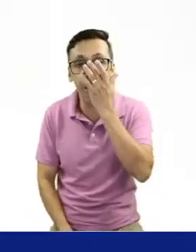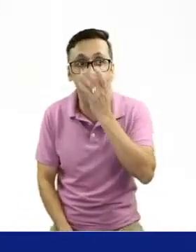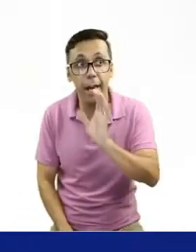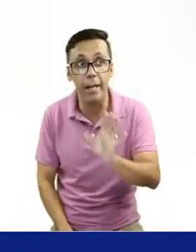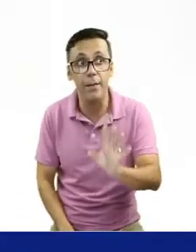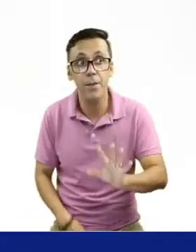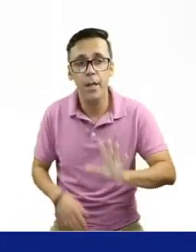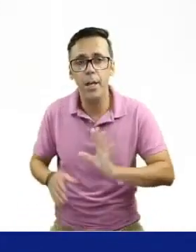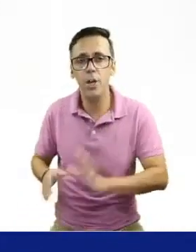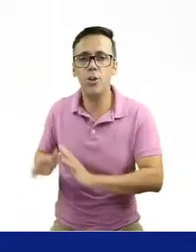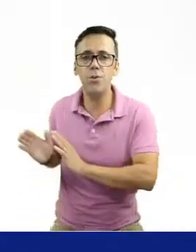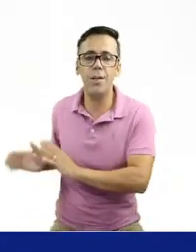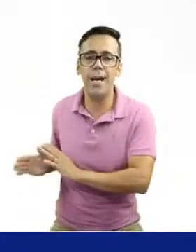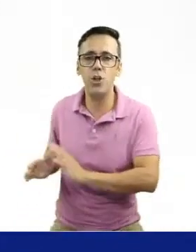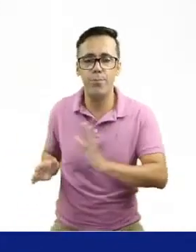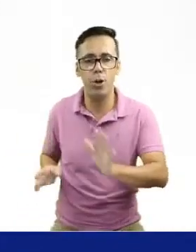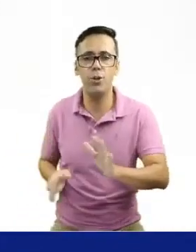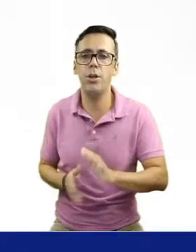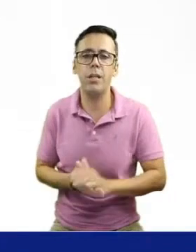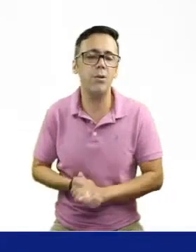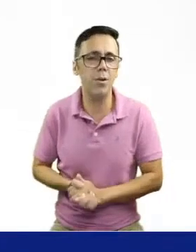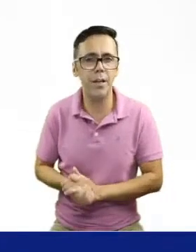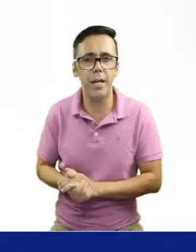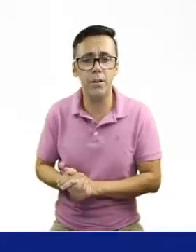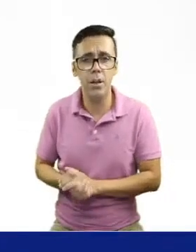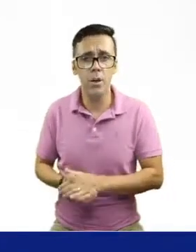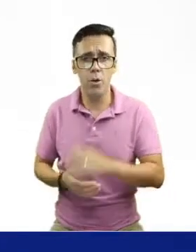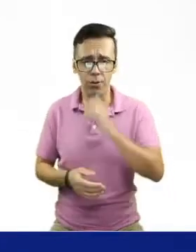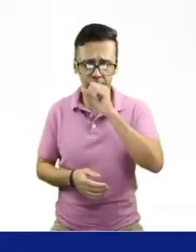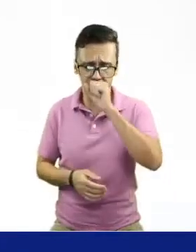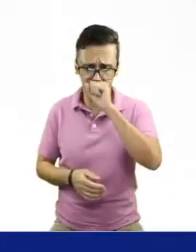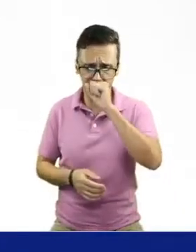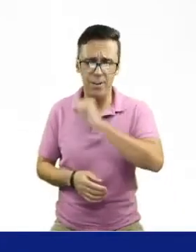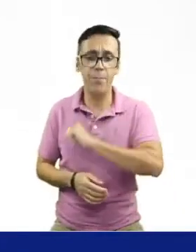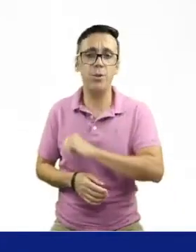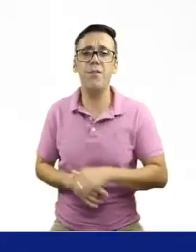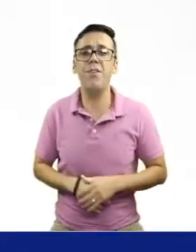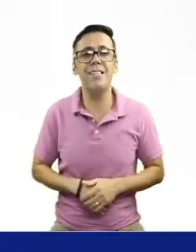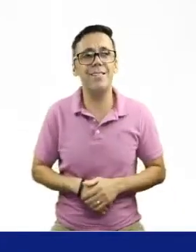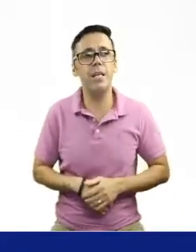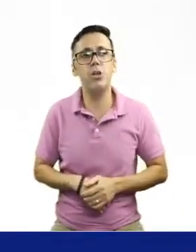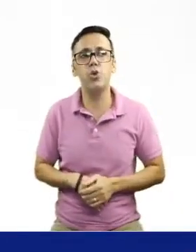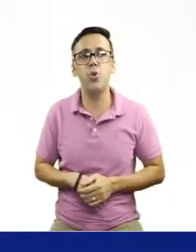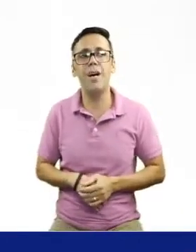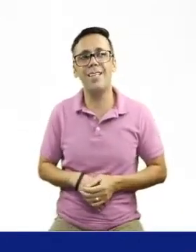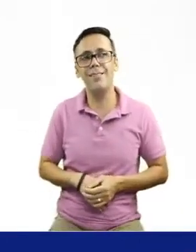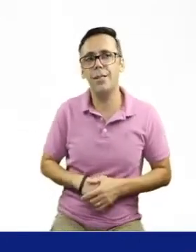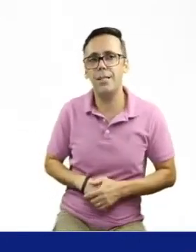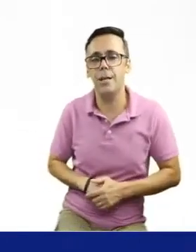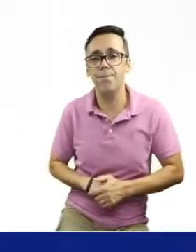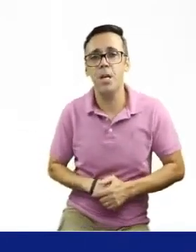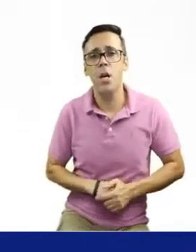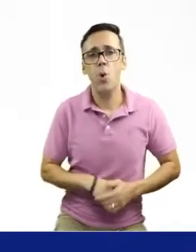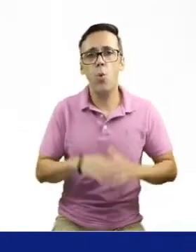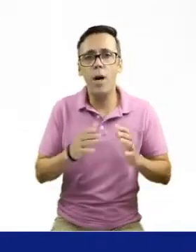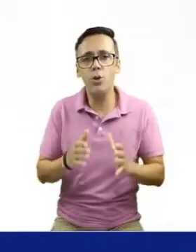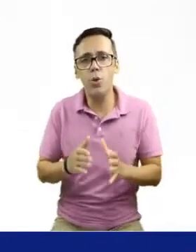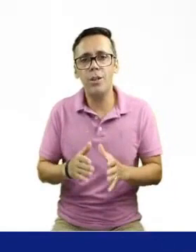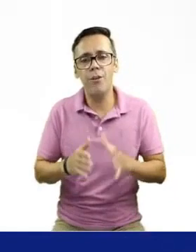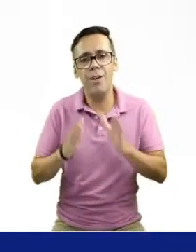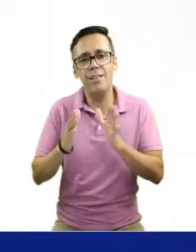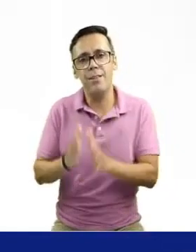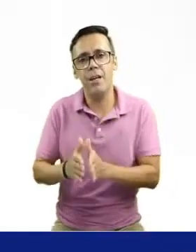www.rboconcursos.com.br Este é o site pode e onde você vai poder fazer a sua inscrição